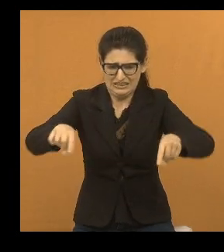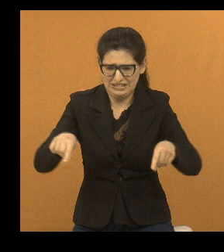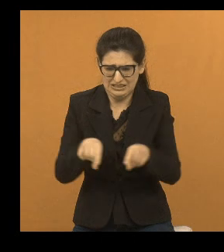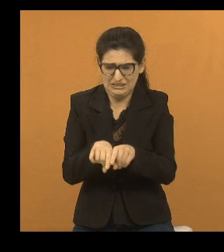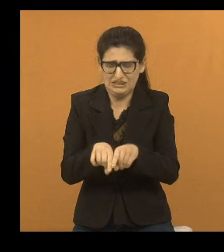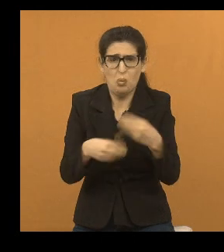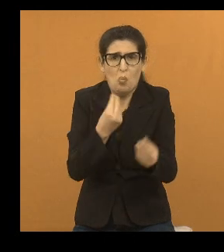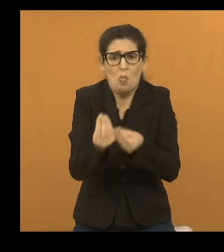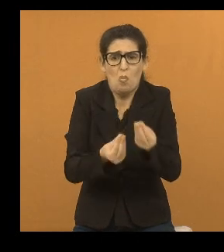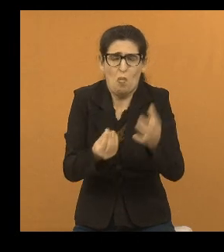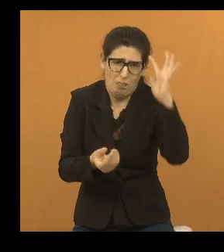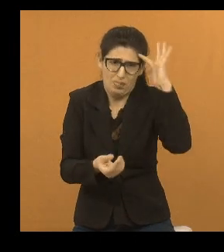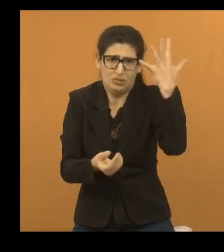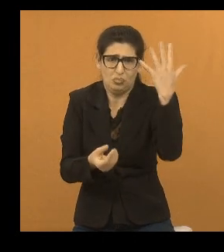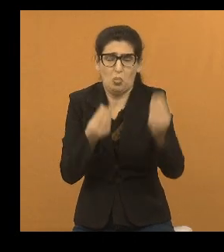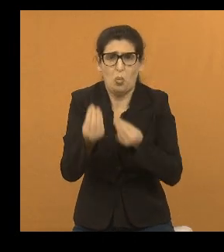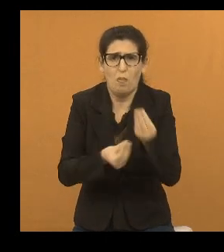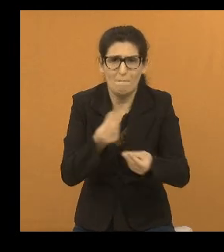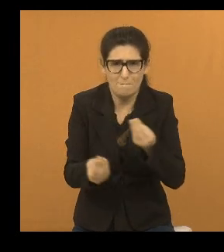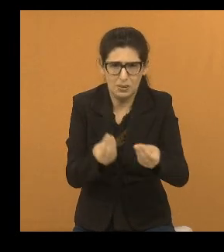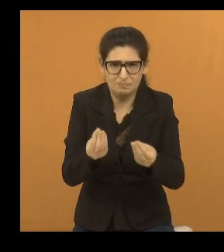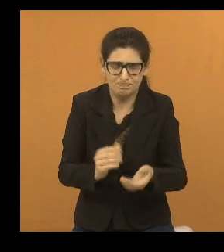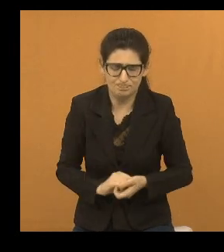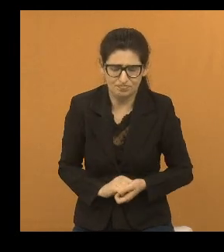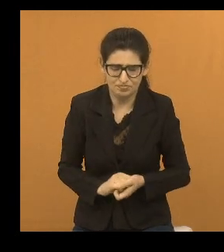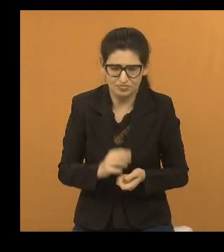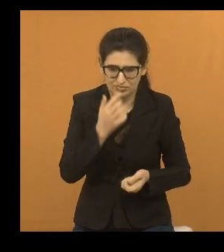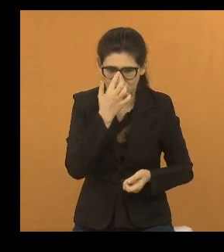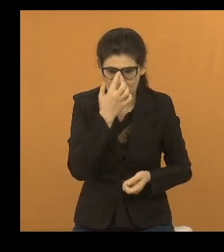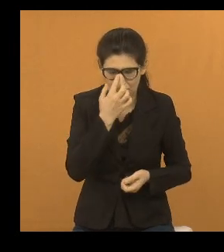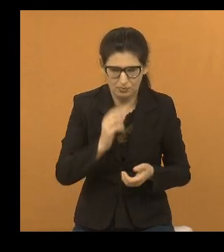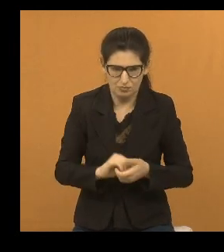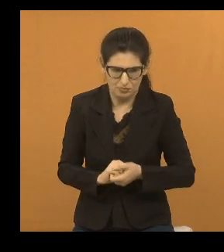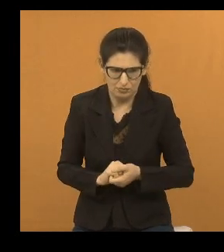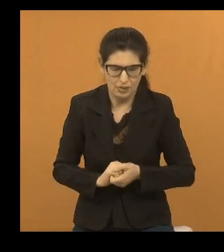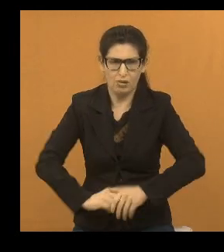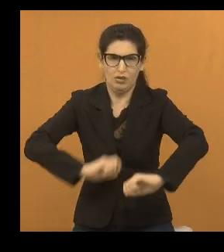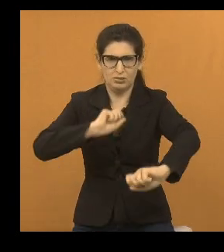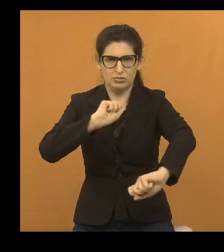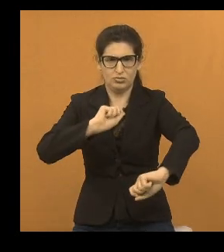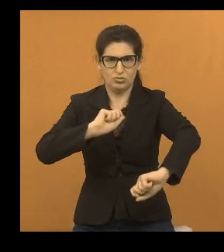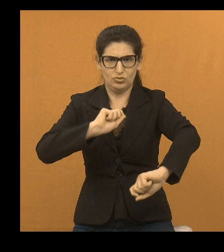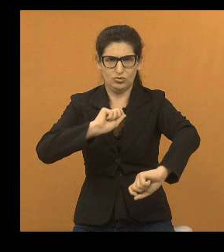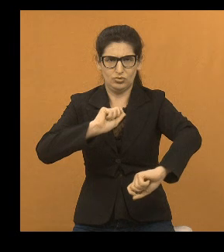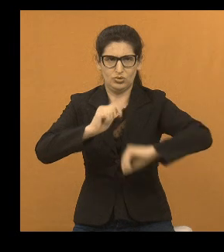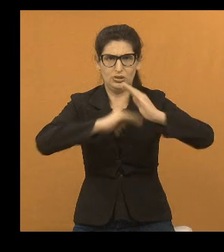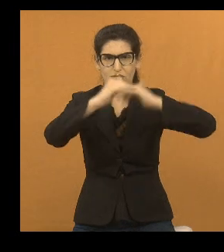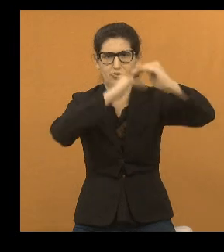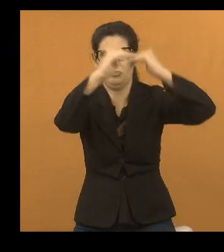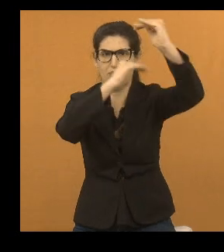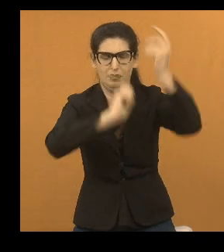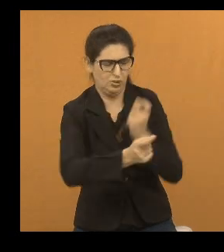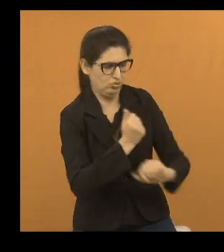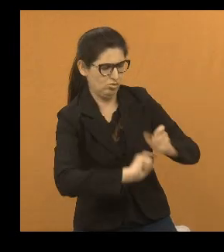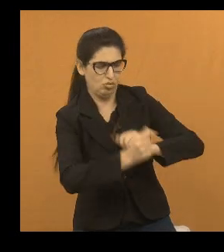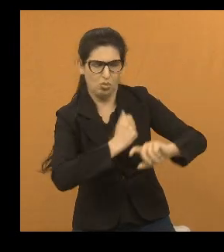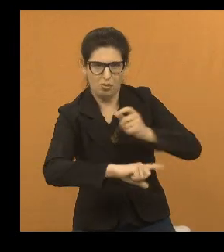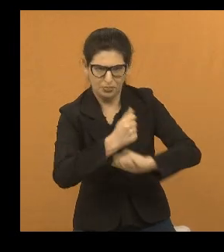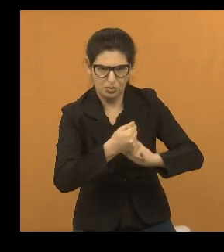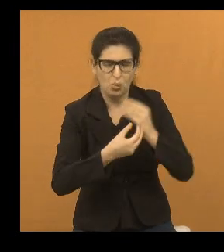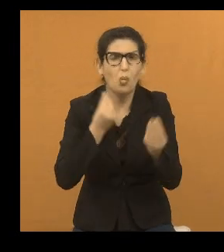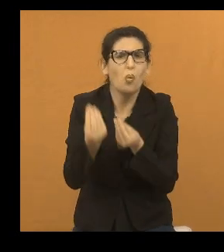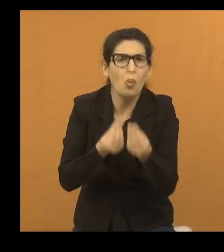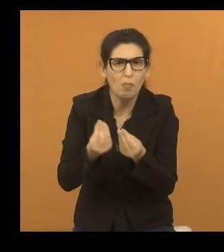Como? Com a criação de corredores de desenvolvimento econômico. Nessa área será permitido o uso misto